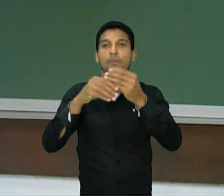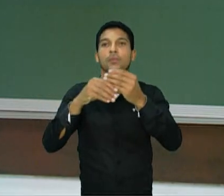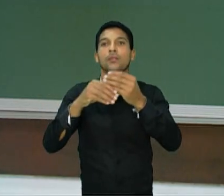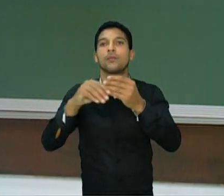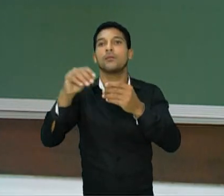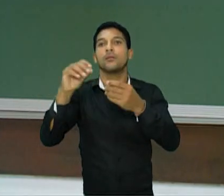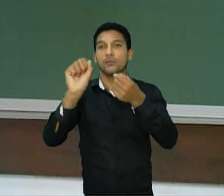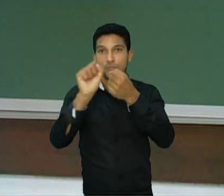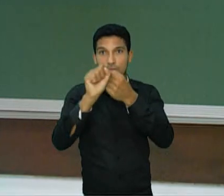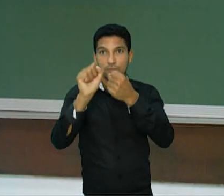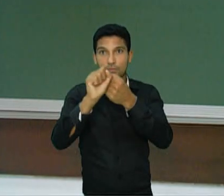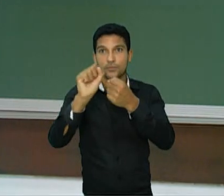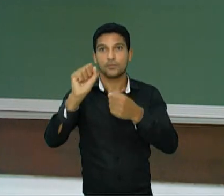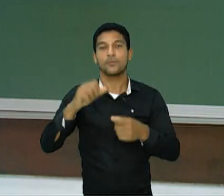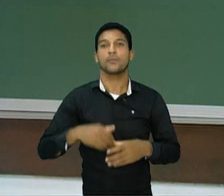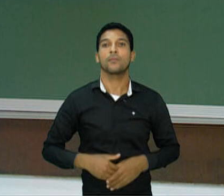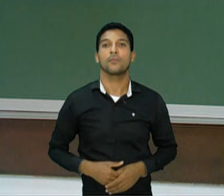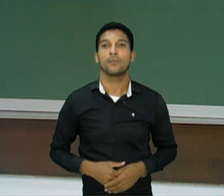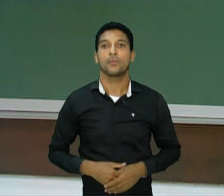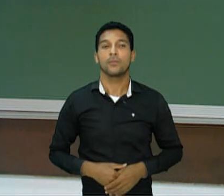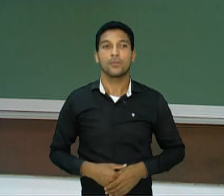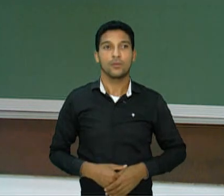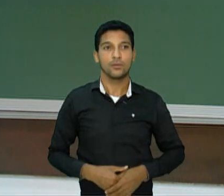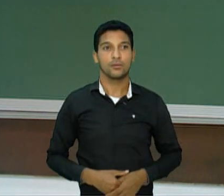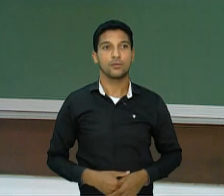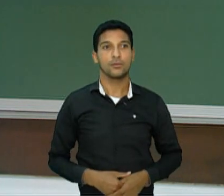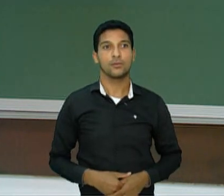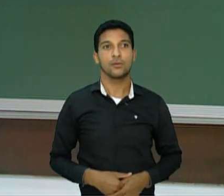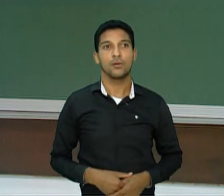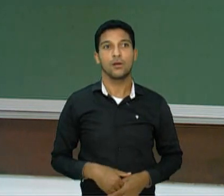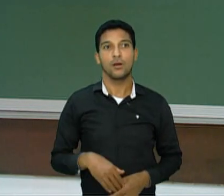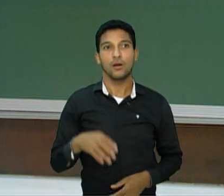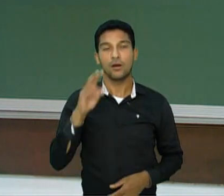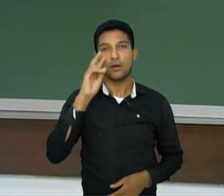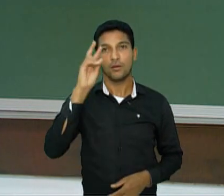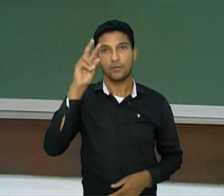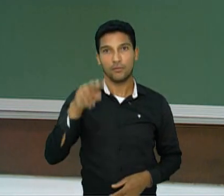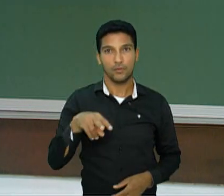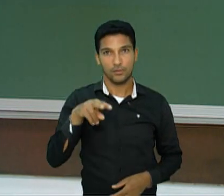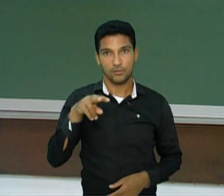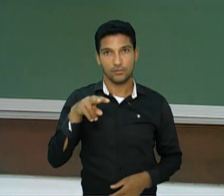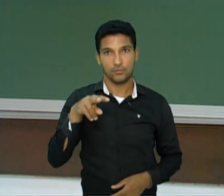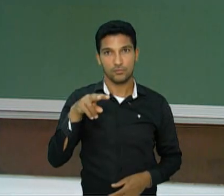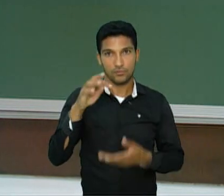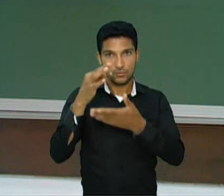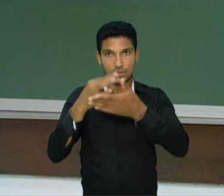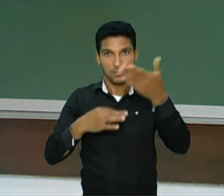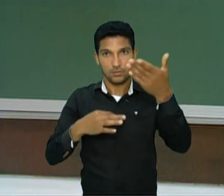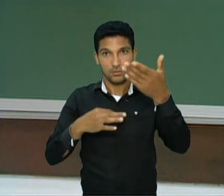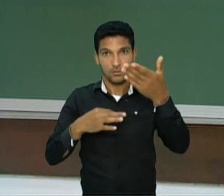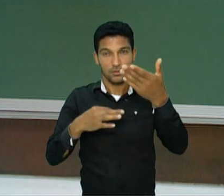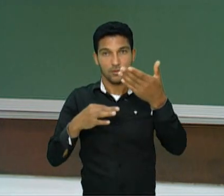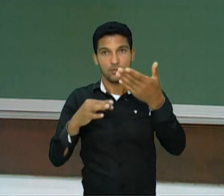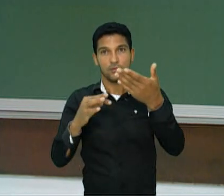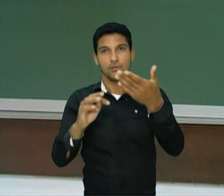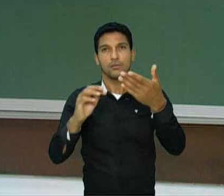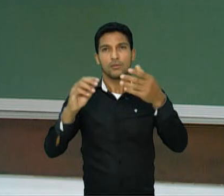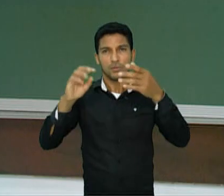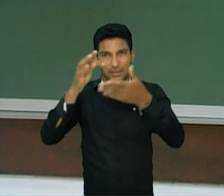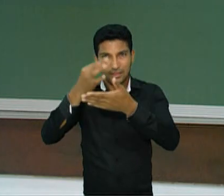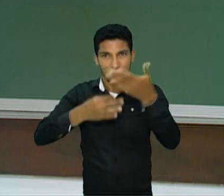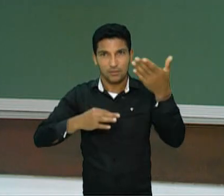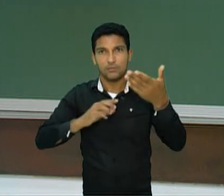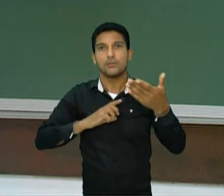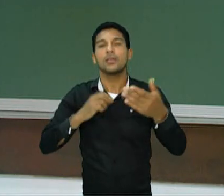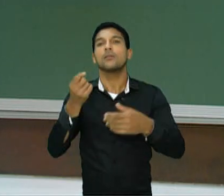outro momento com o professor Anderson, e nós vamos ler observando quantas orações subordinadas substantivas tem nesse